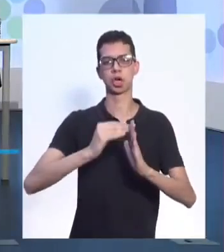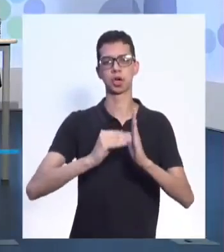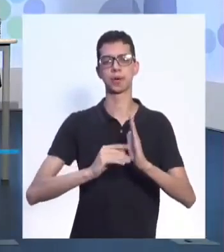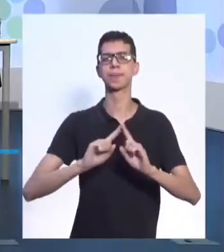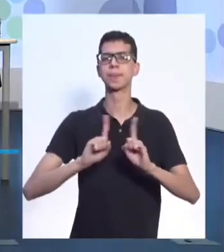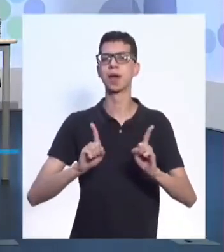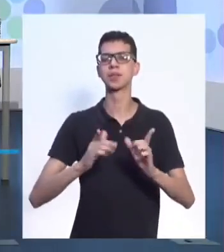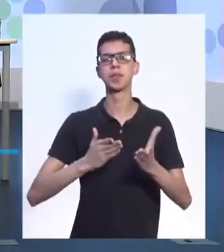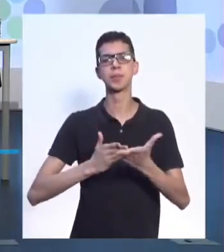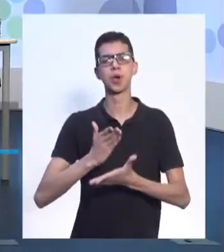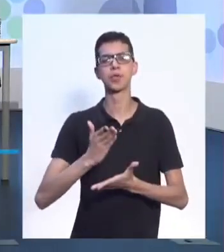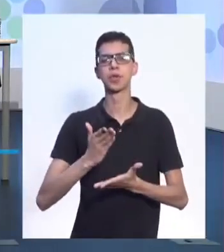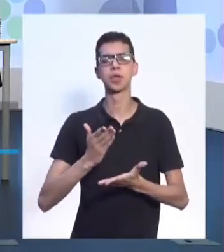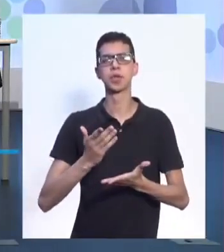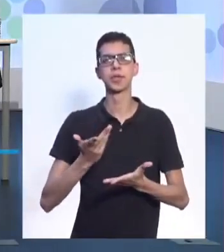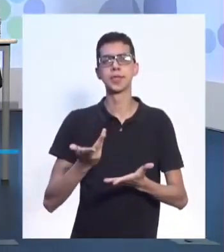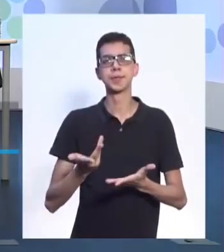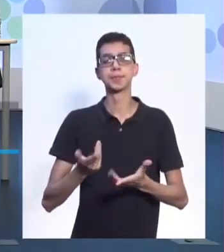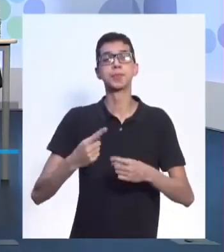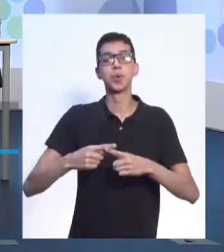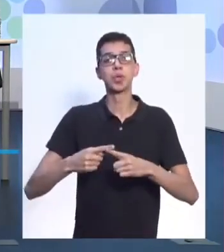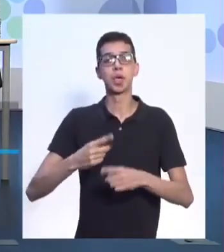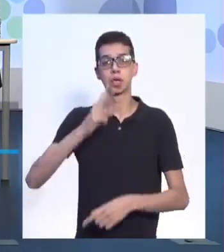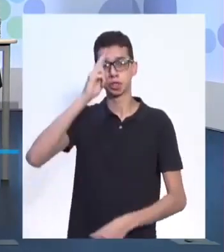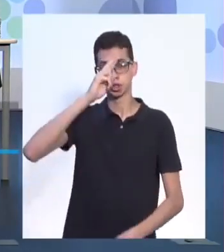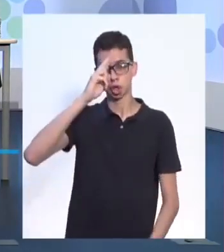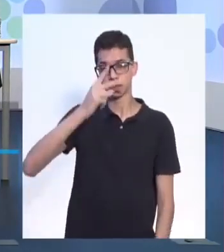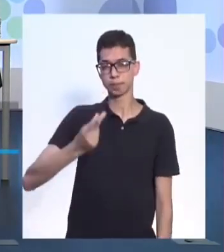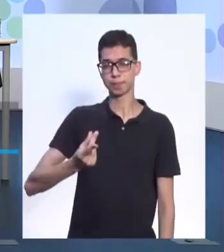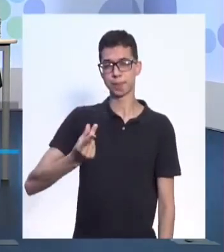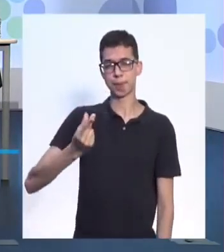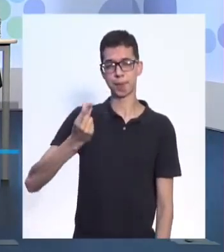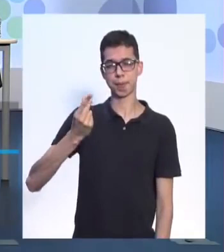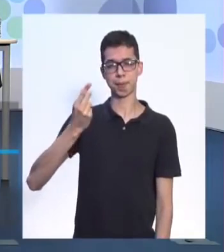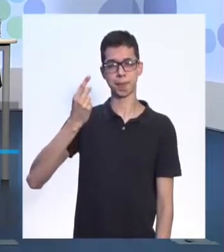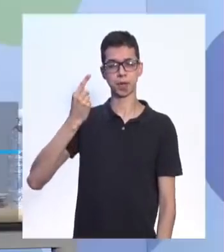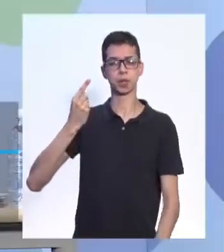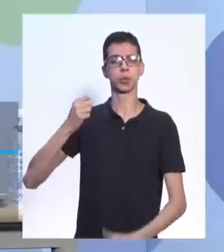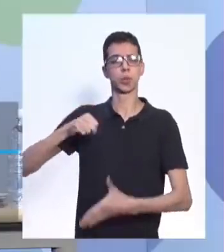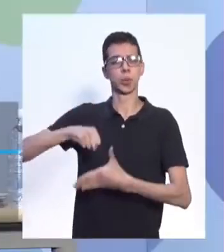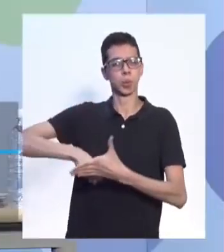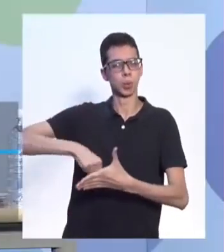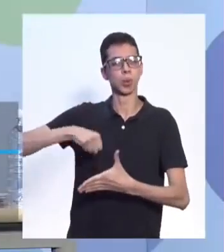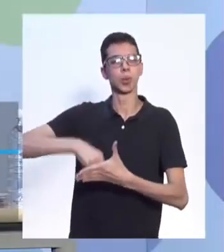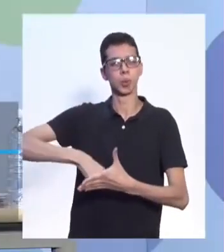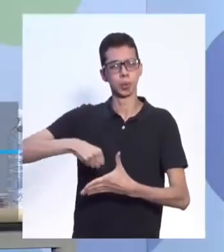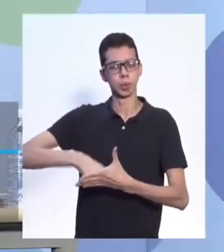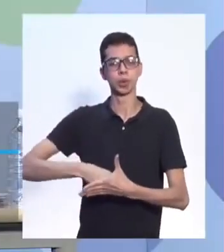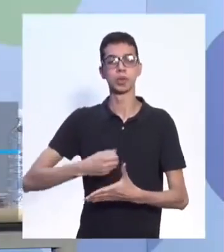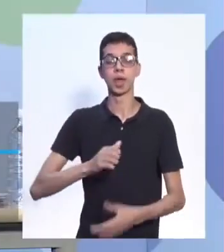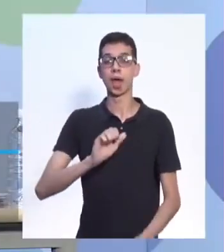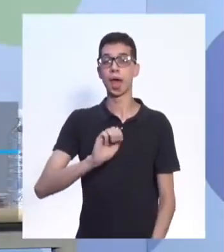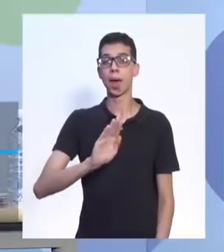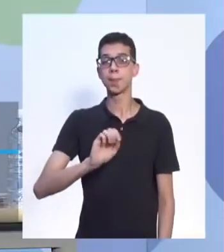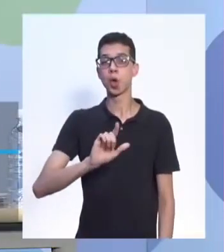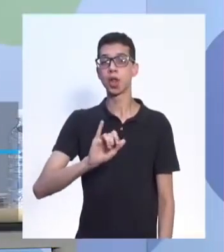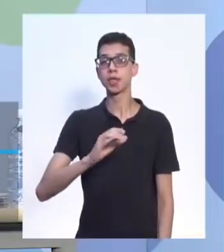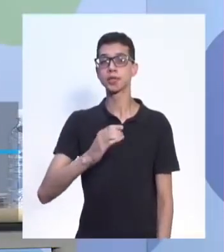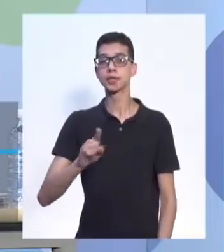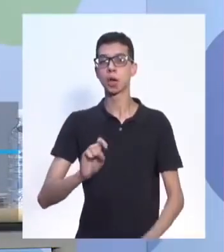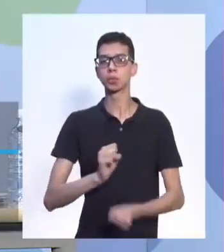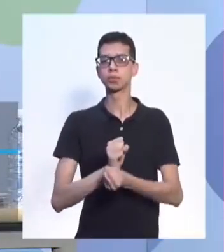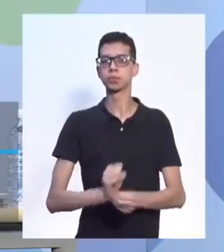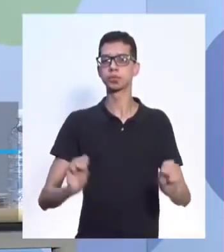aprovações elas são resultado de lutas históricas, de toda a resistência, né? A abolição ela só aconteceu por causa